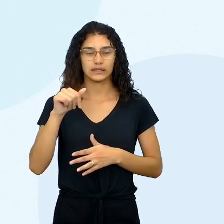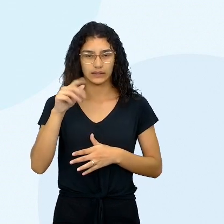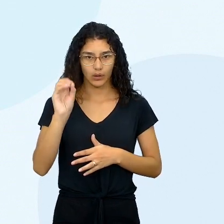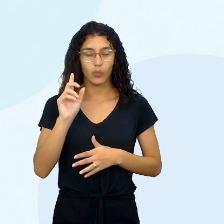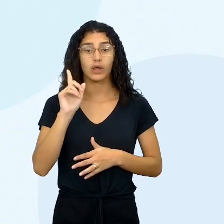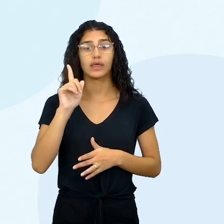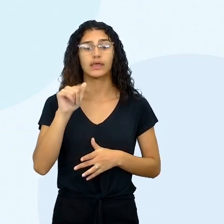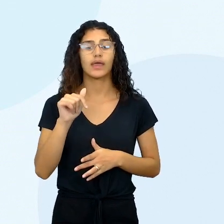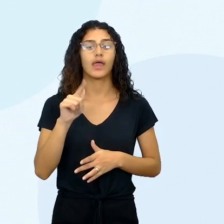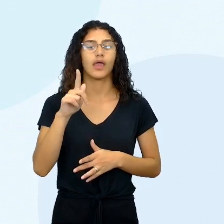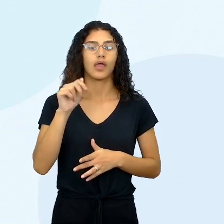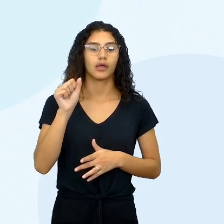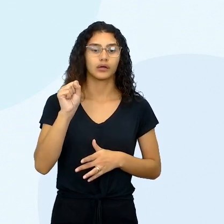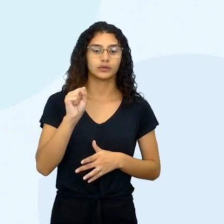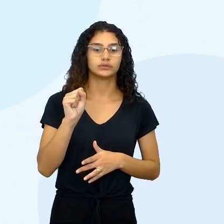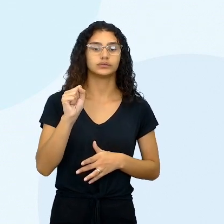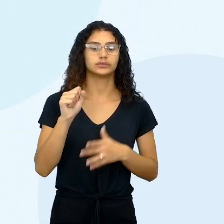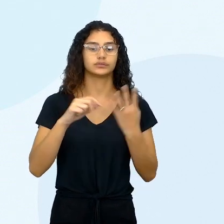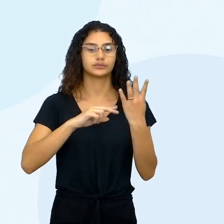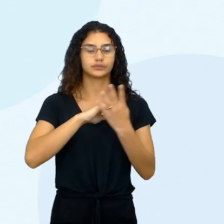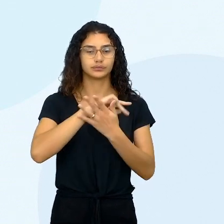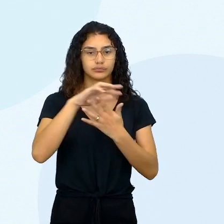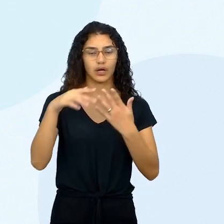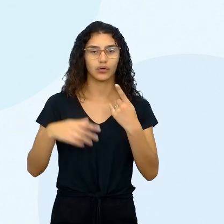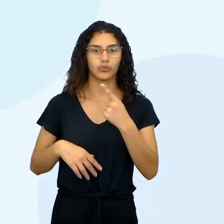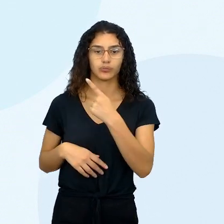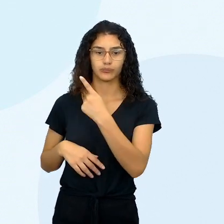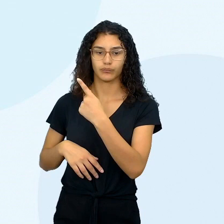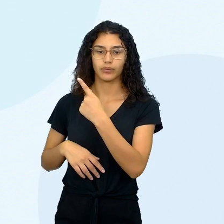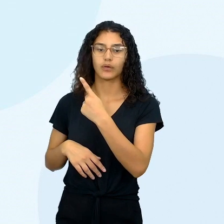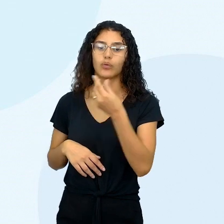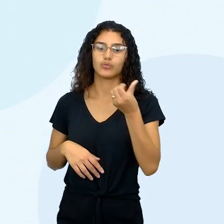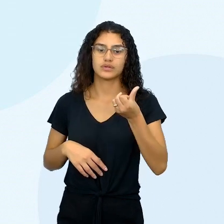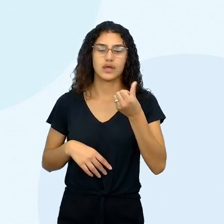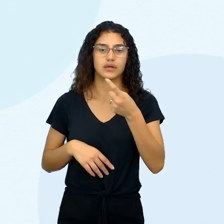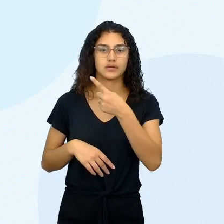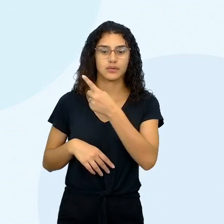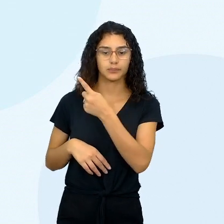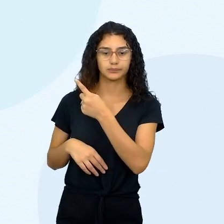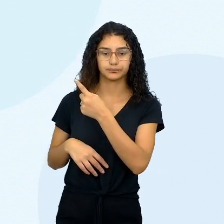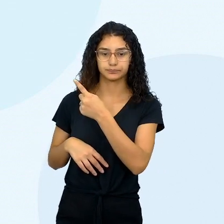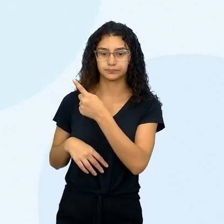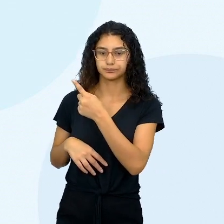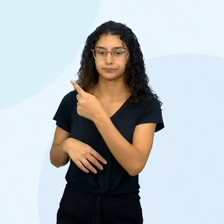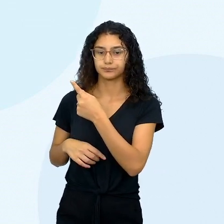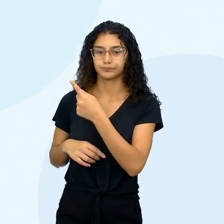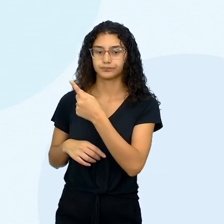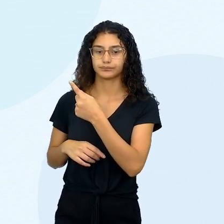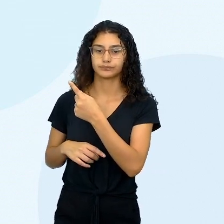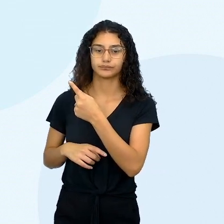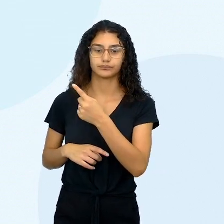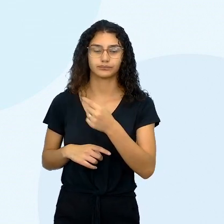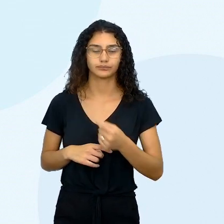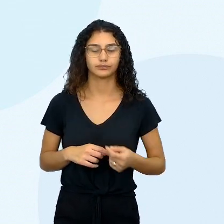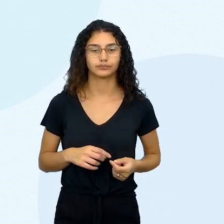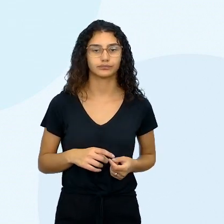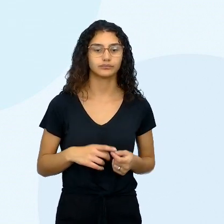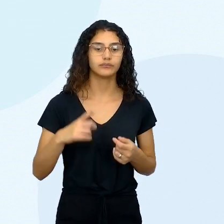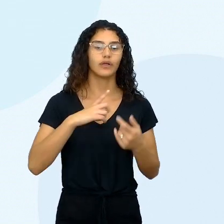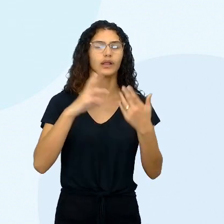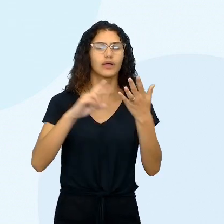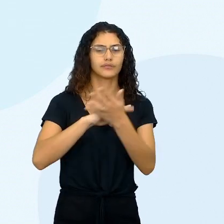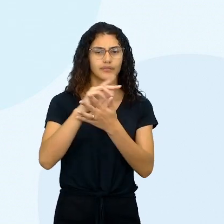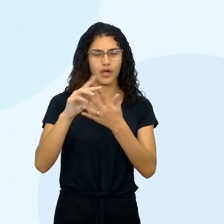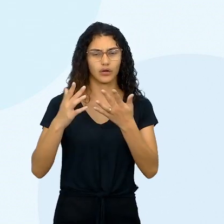o gás carbônico, o metano, os óxidos de nitrogênio, os clorofluorcarbonados, o ozônio e o vapor de água. Existem